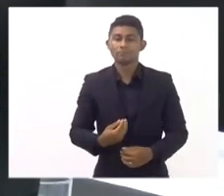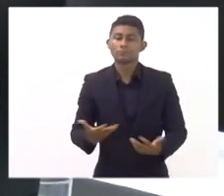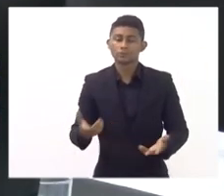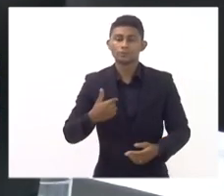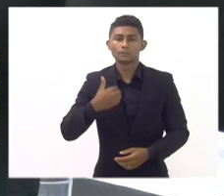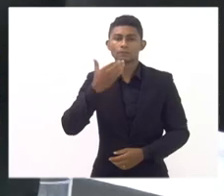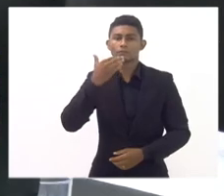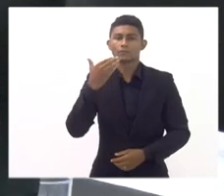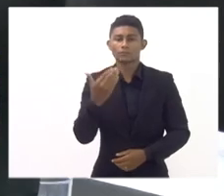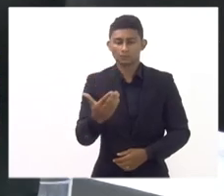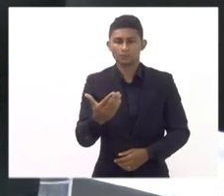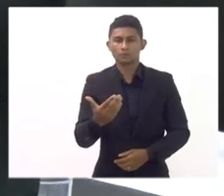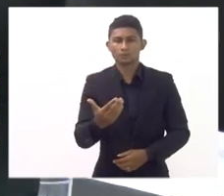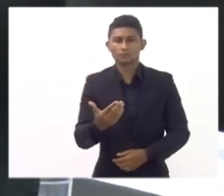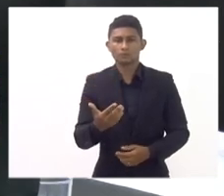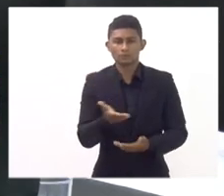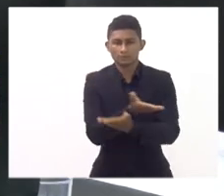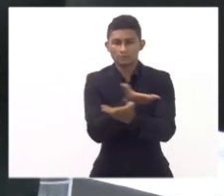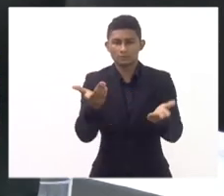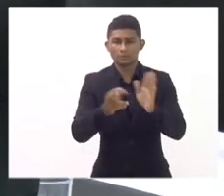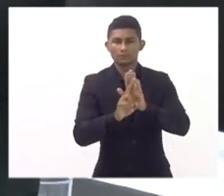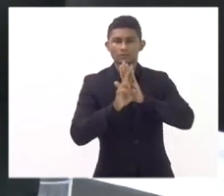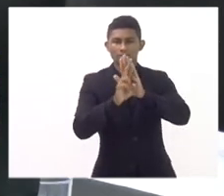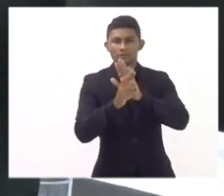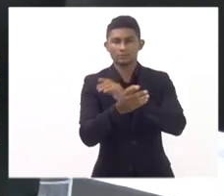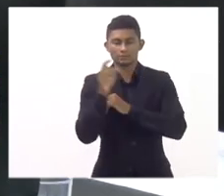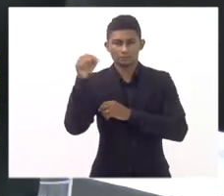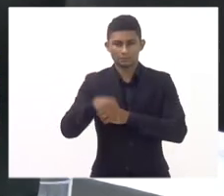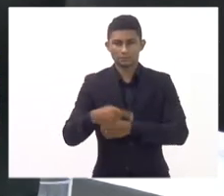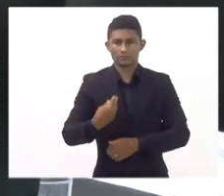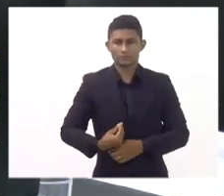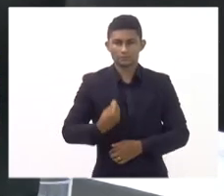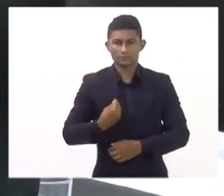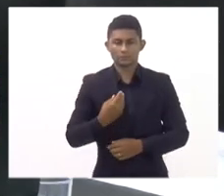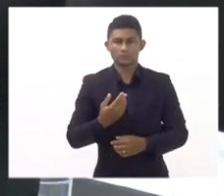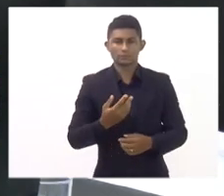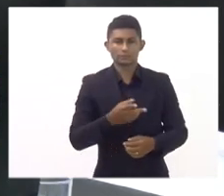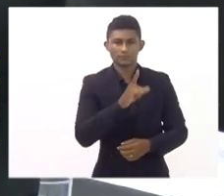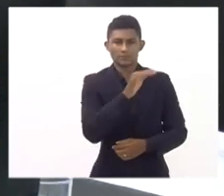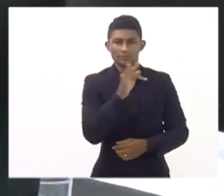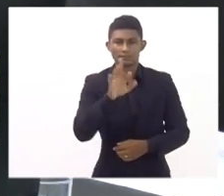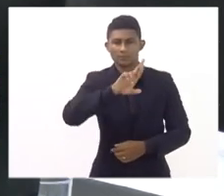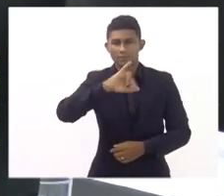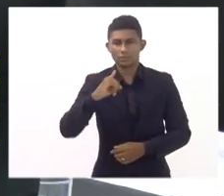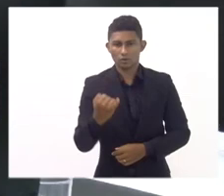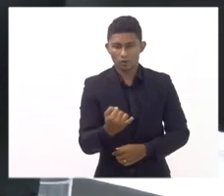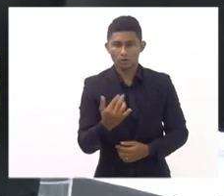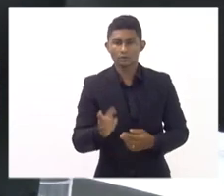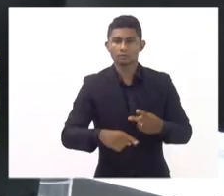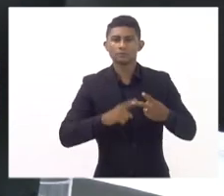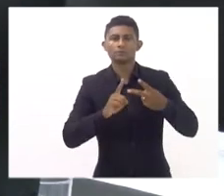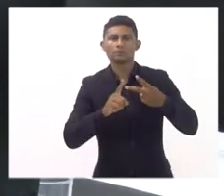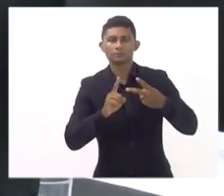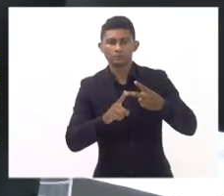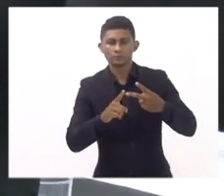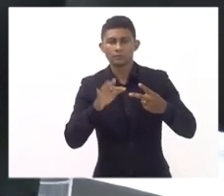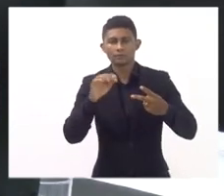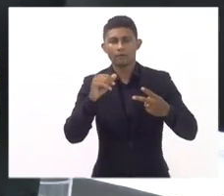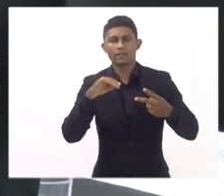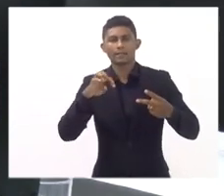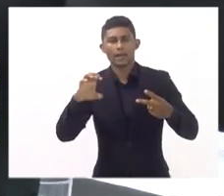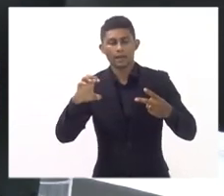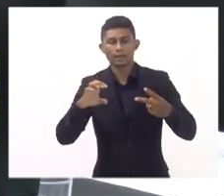Solicito, então, aos representantes presentes do Instituto Federal Fluminense, do IFRJ, da